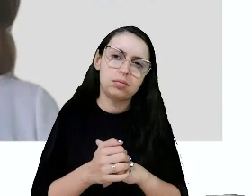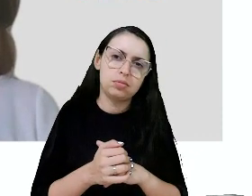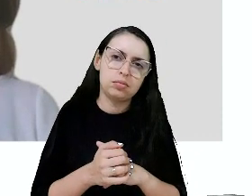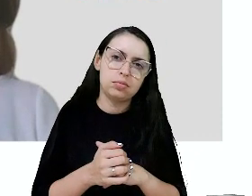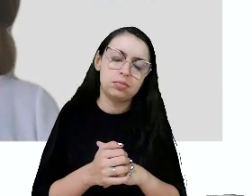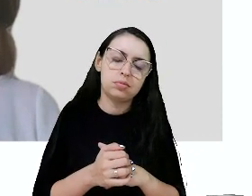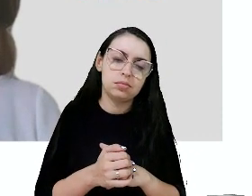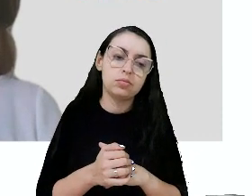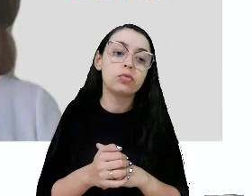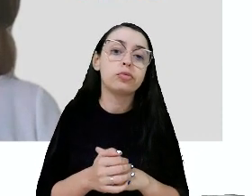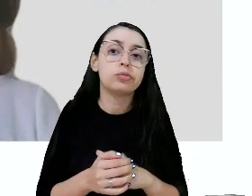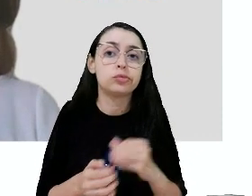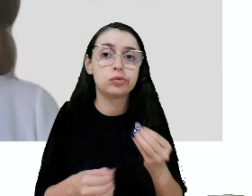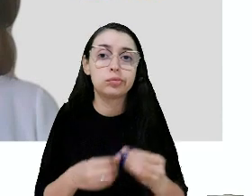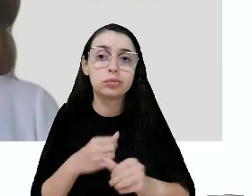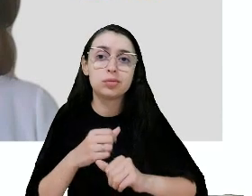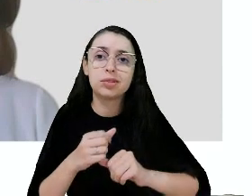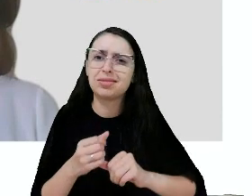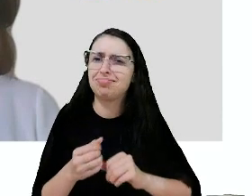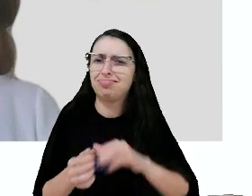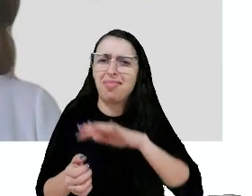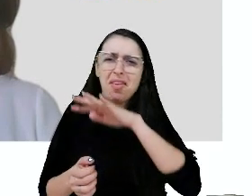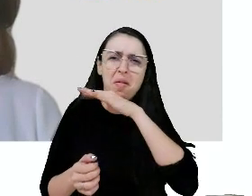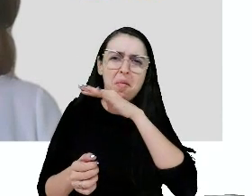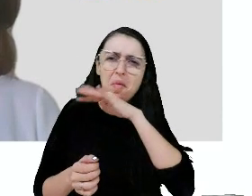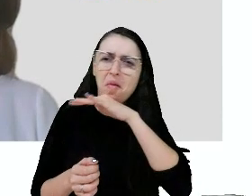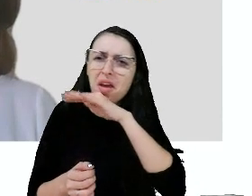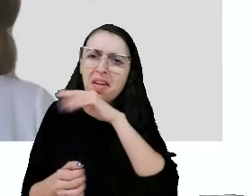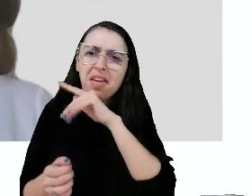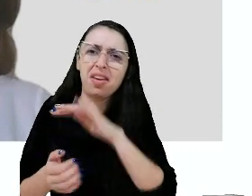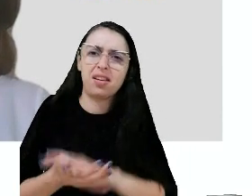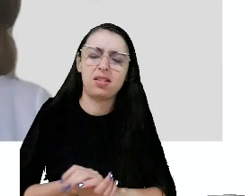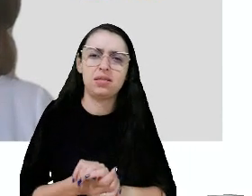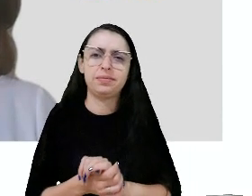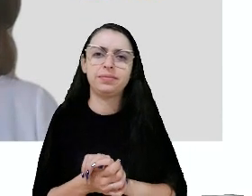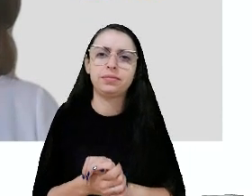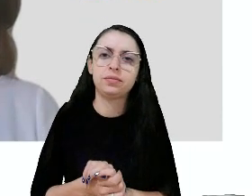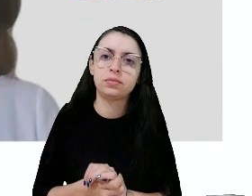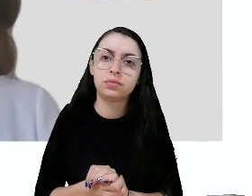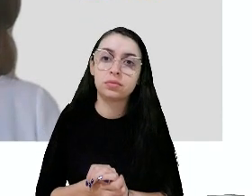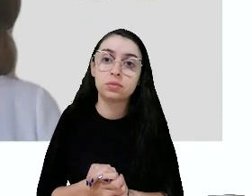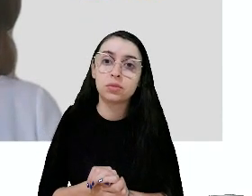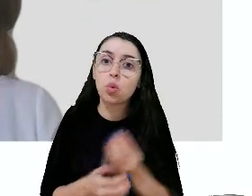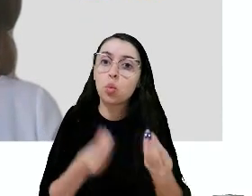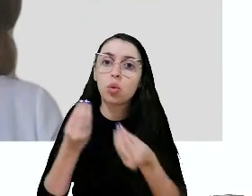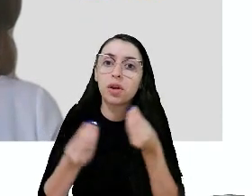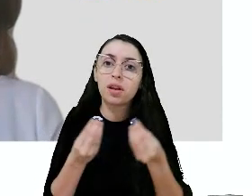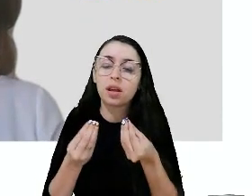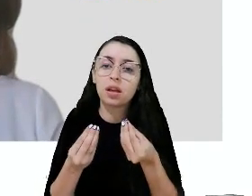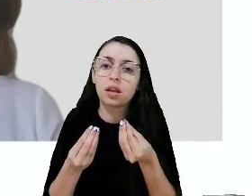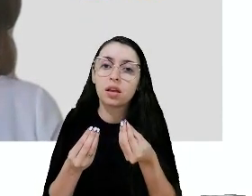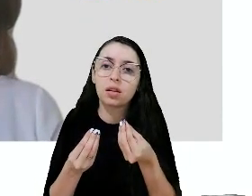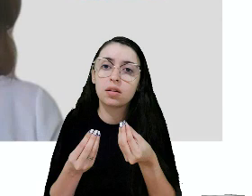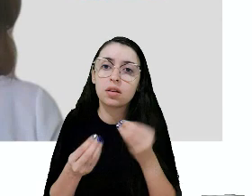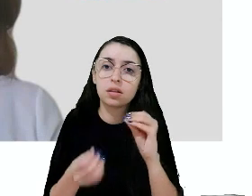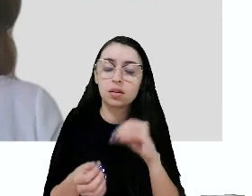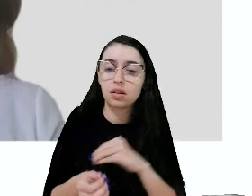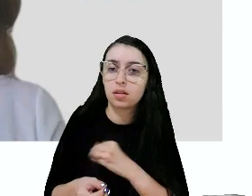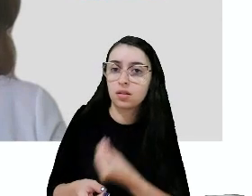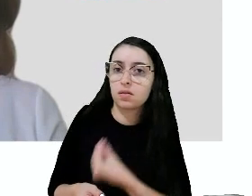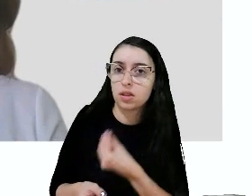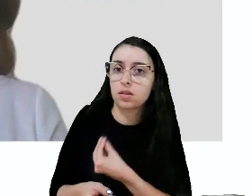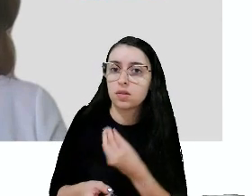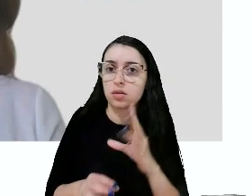né? Foi o verdadeiro horror, né? Parece uma distopia. Aliás, o que nós estamos vivendo no Brasil